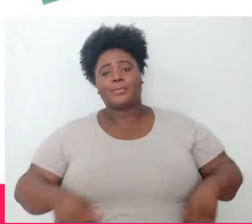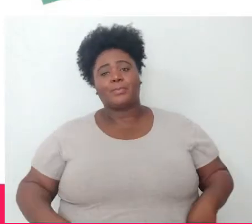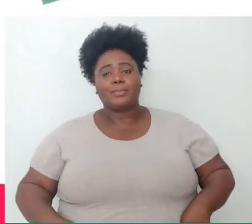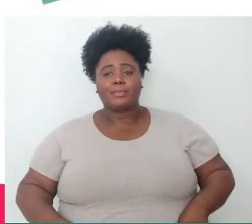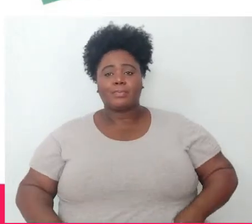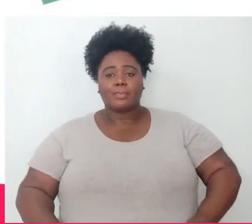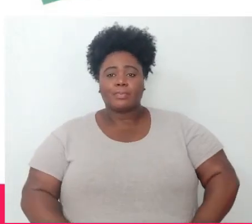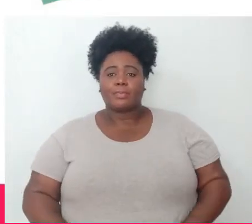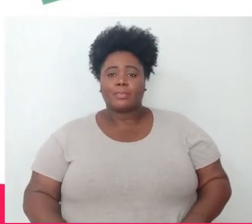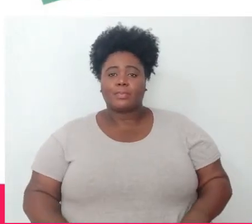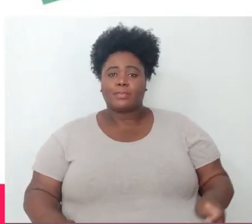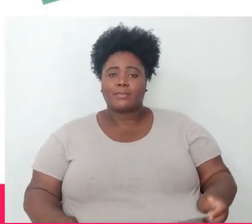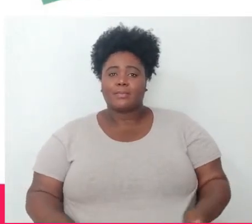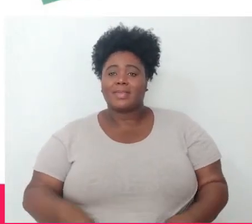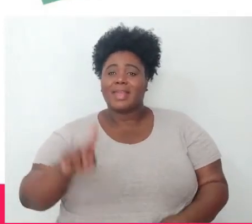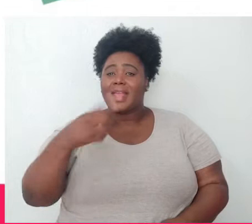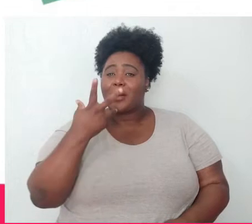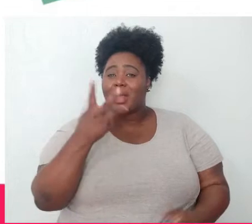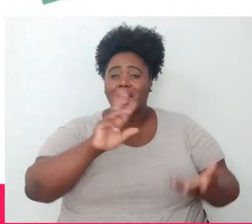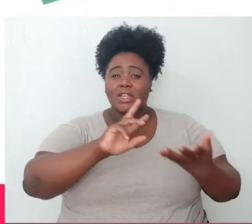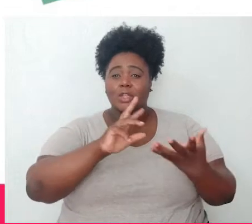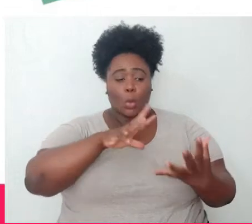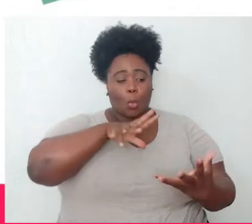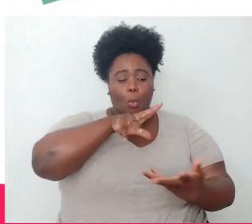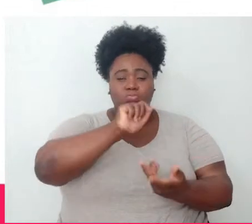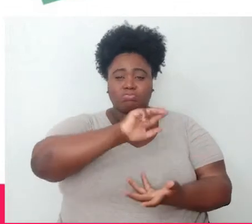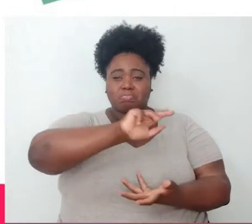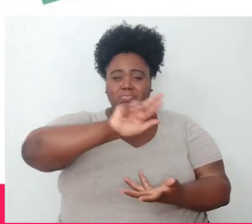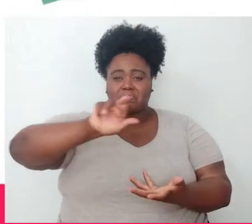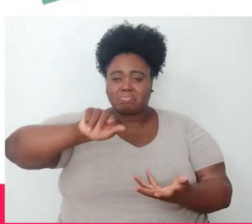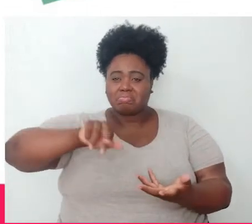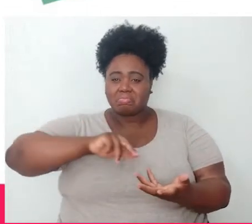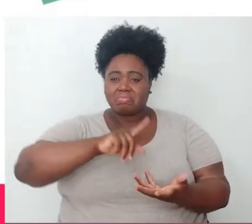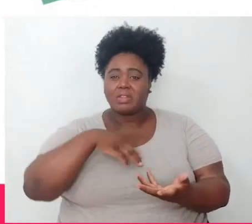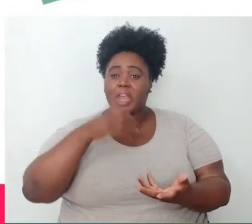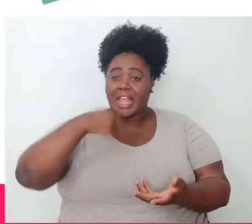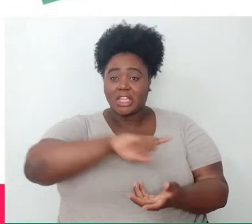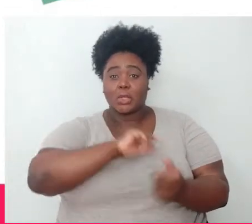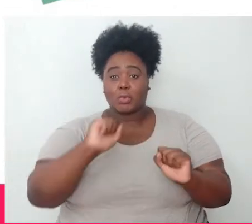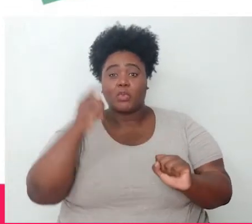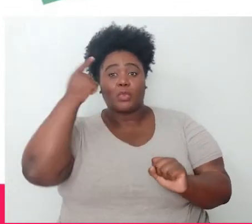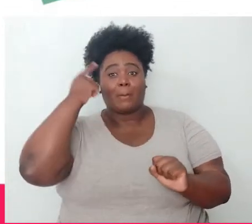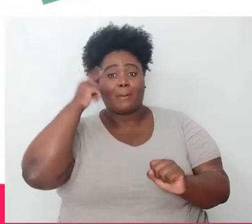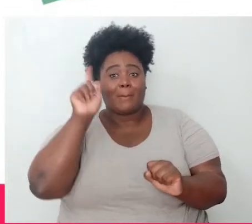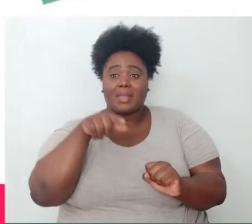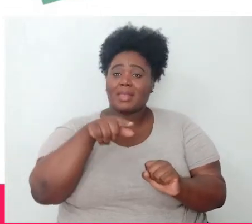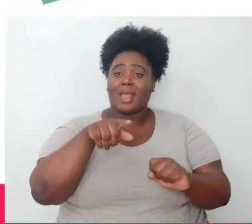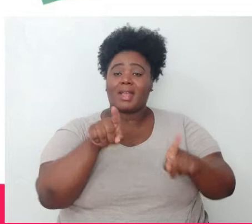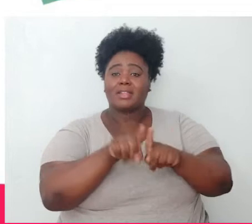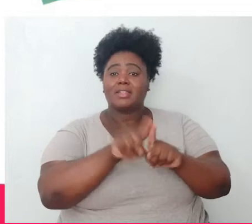São um multiverso de questões que a gente pode pensar desde a